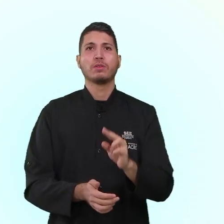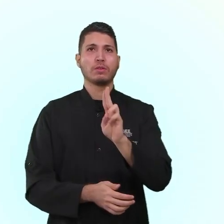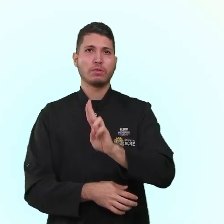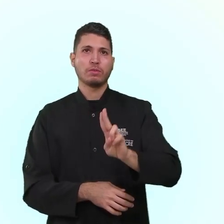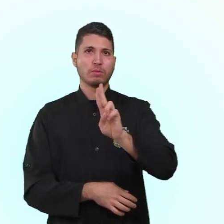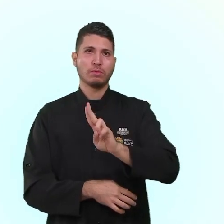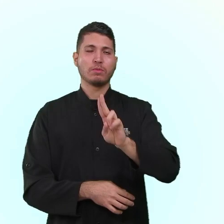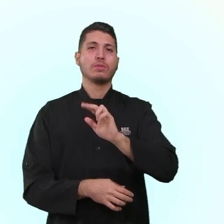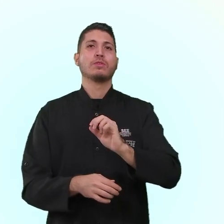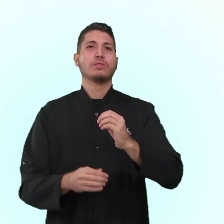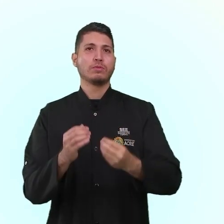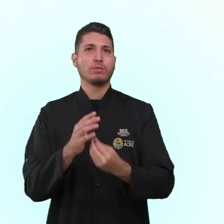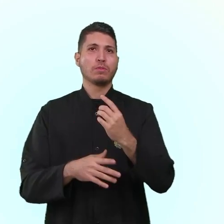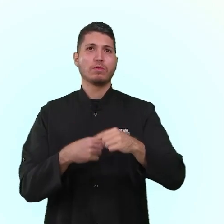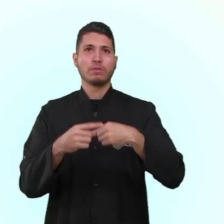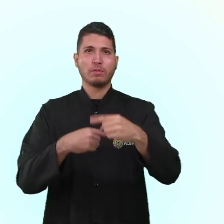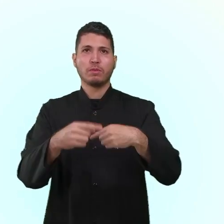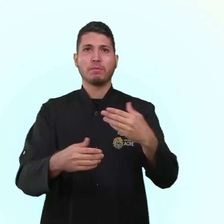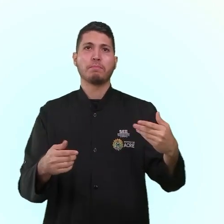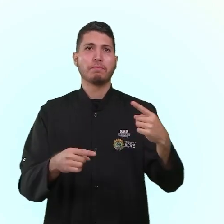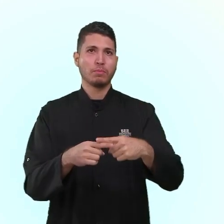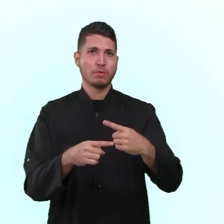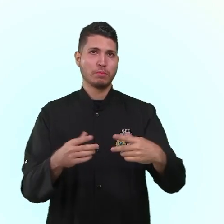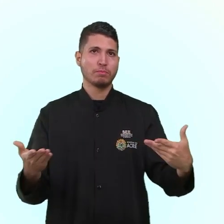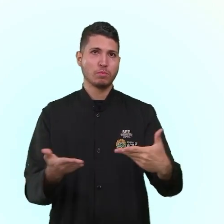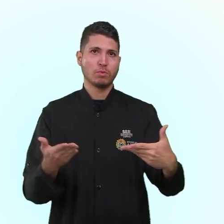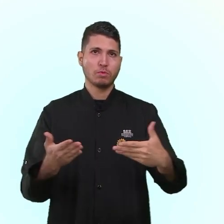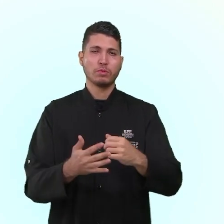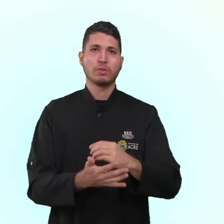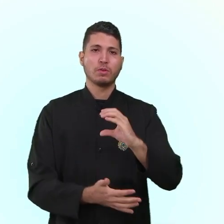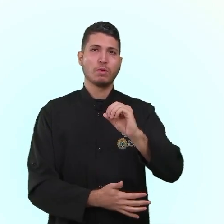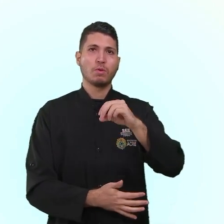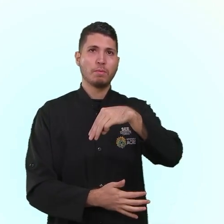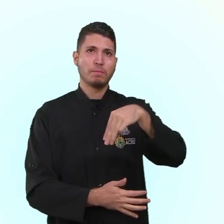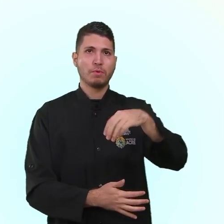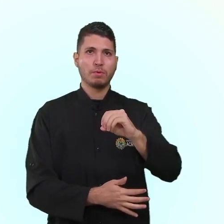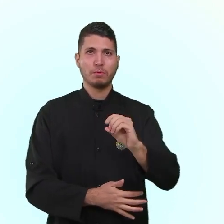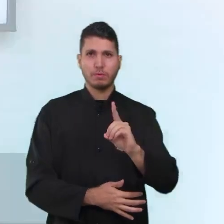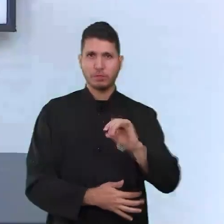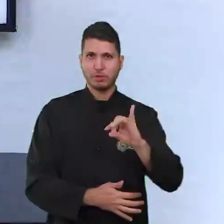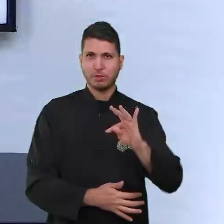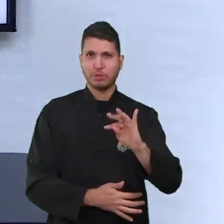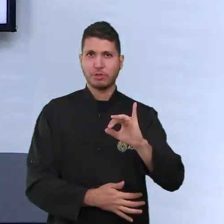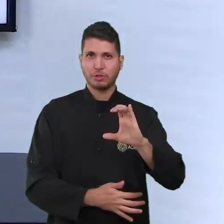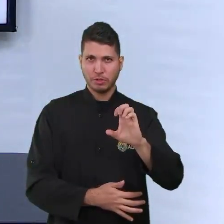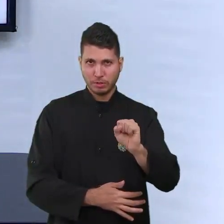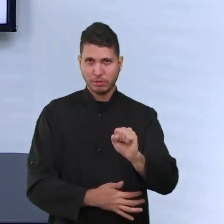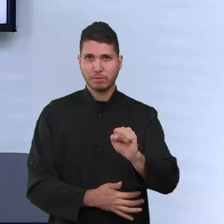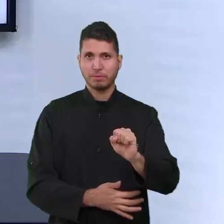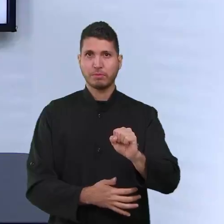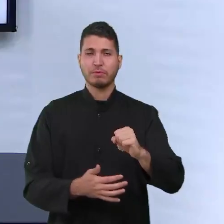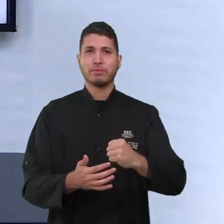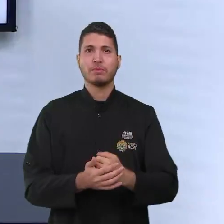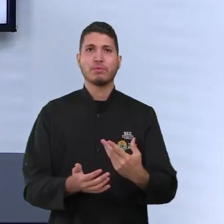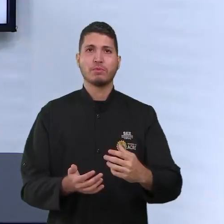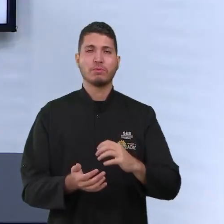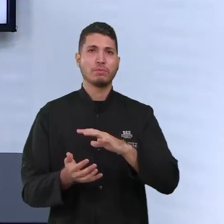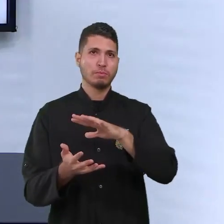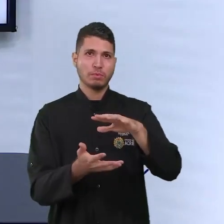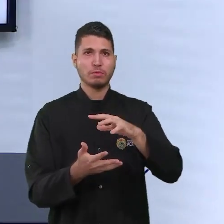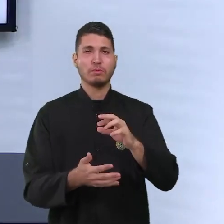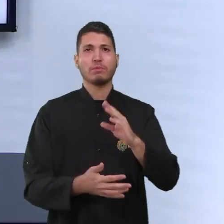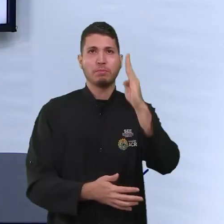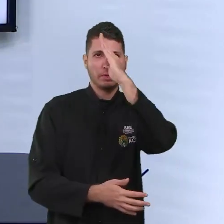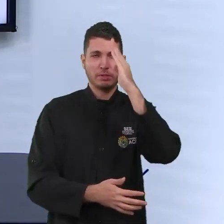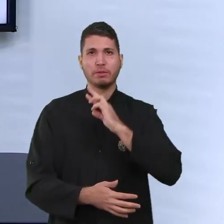de matéria-prima, porque hoje grande parte das commodities no mundo, o Brasil, ele representa principalmente